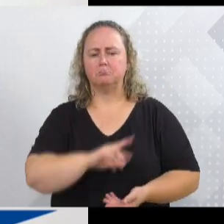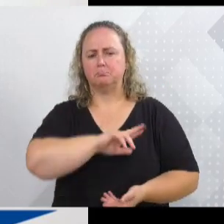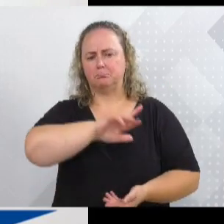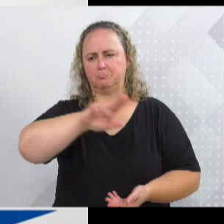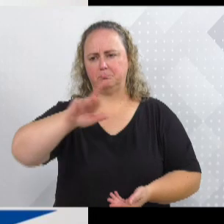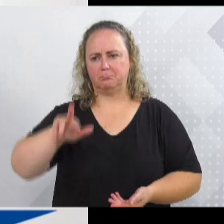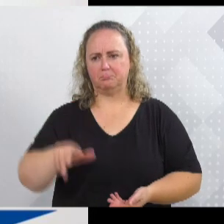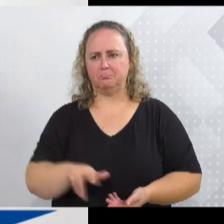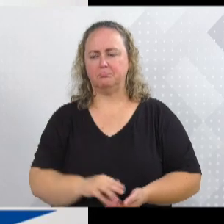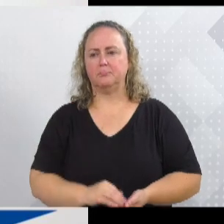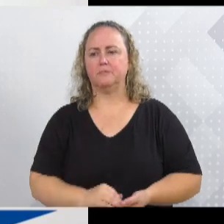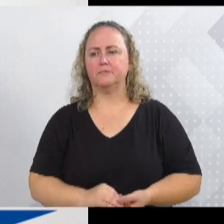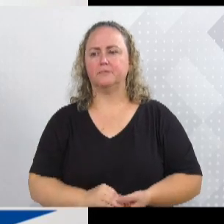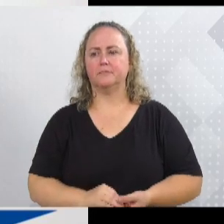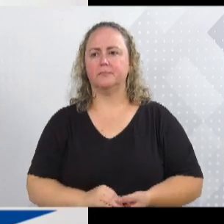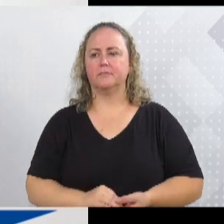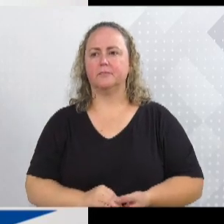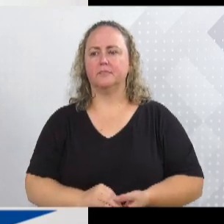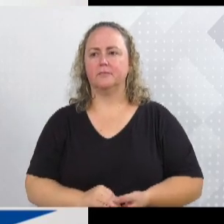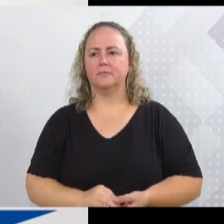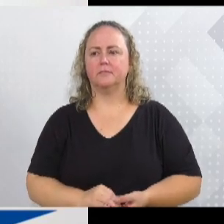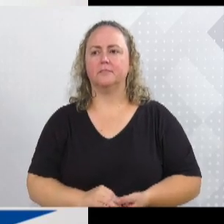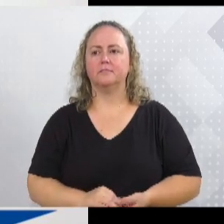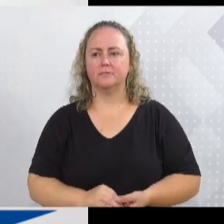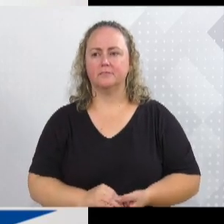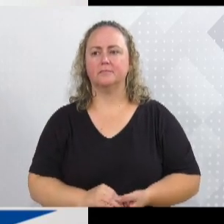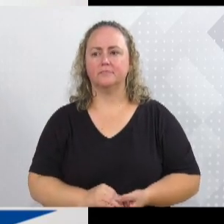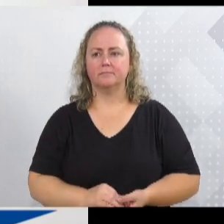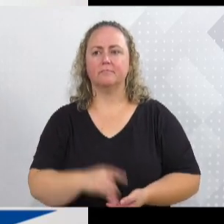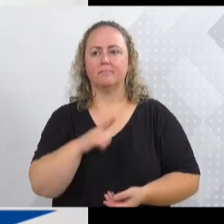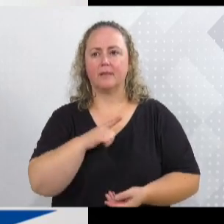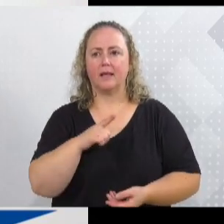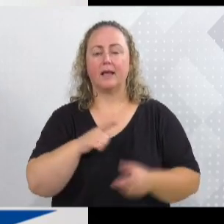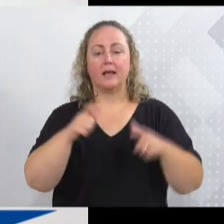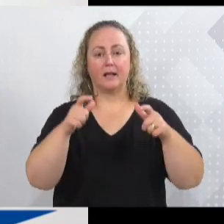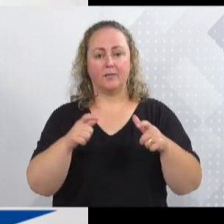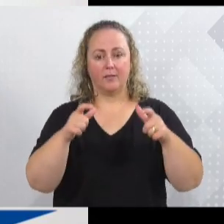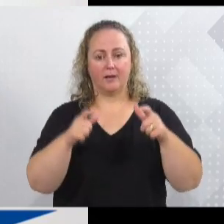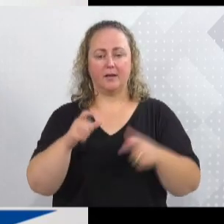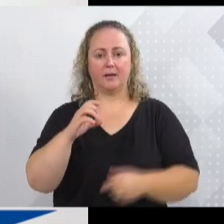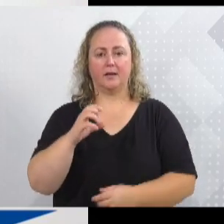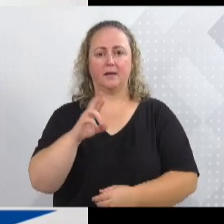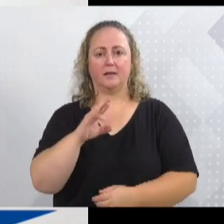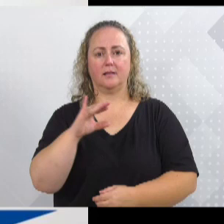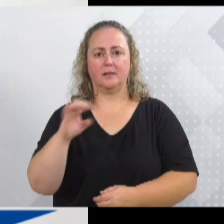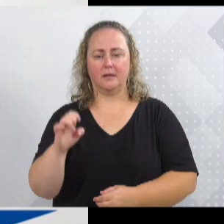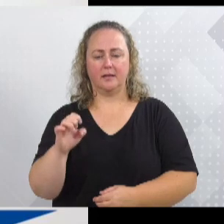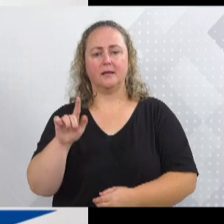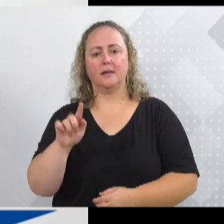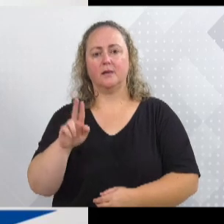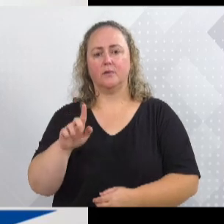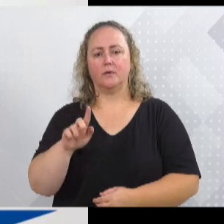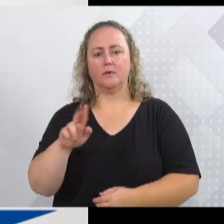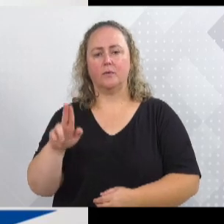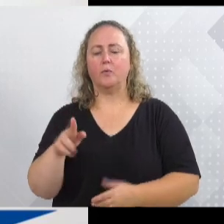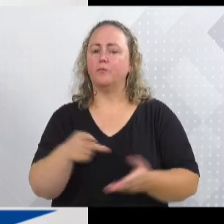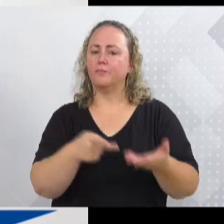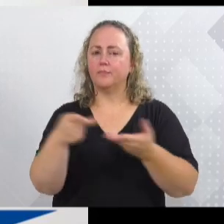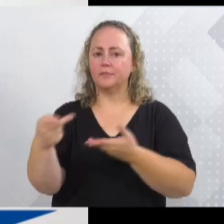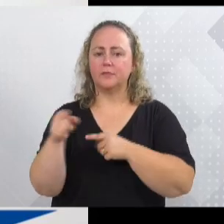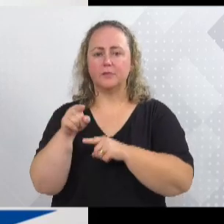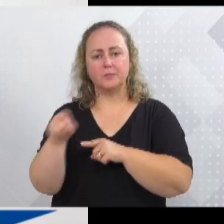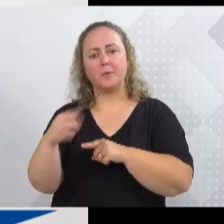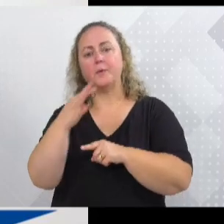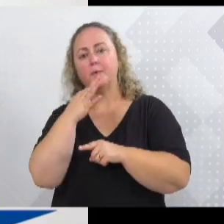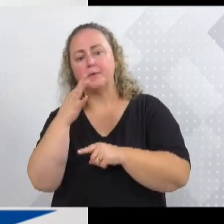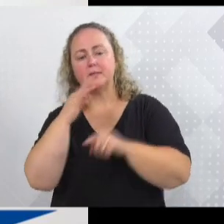outros. Então, aqui é um pouquinho do nosso centro. O vereador Gugu ele teve a oportunidade de visitar e conhecer toda a